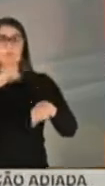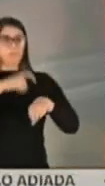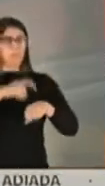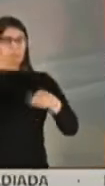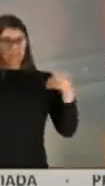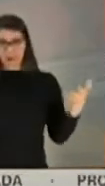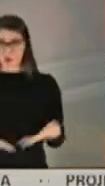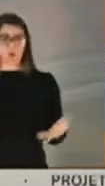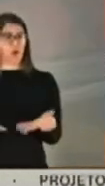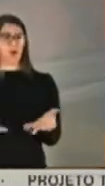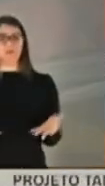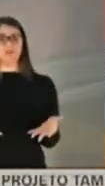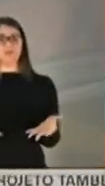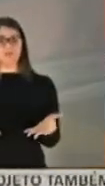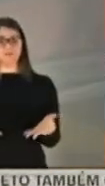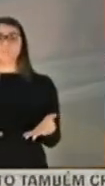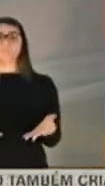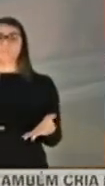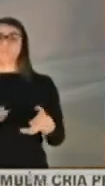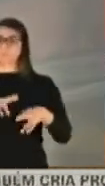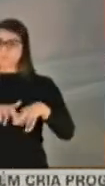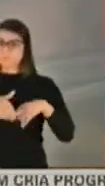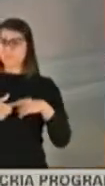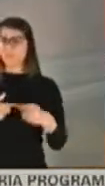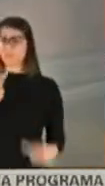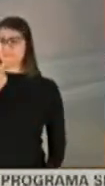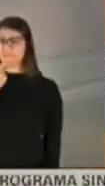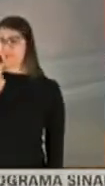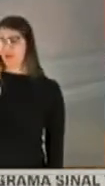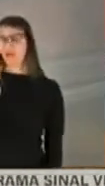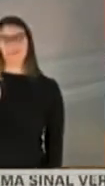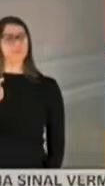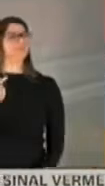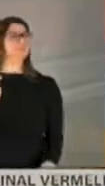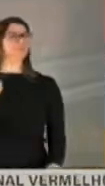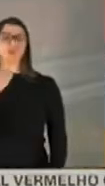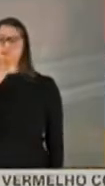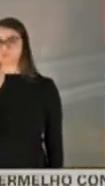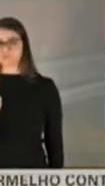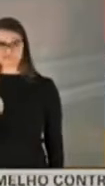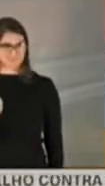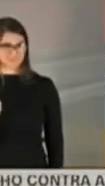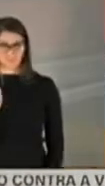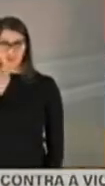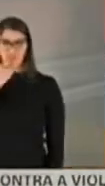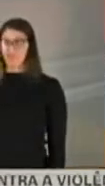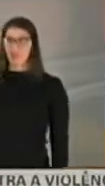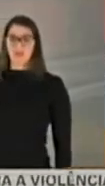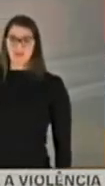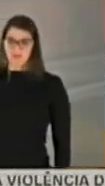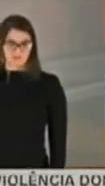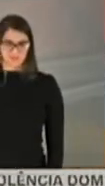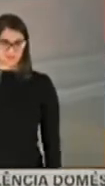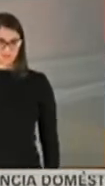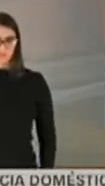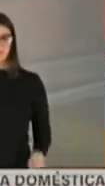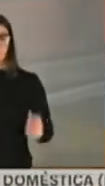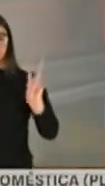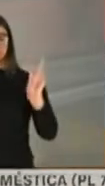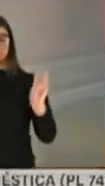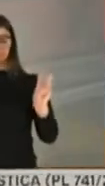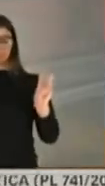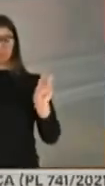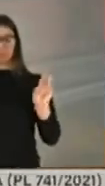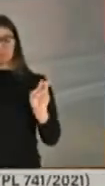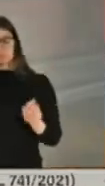imediata. Portanto, este argumento não vale, como não valeu o argumento